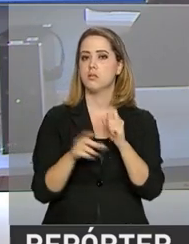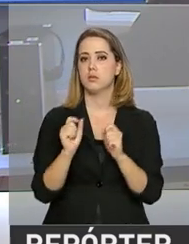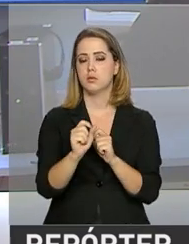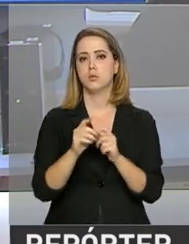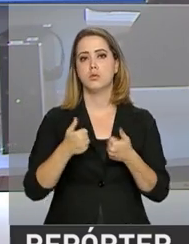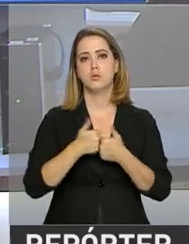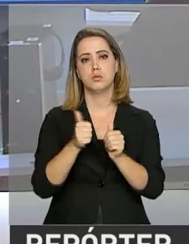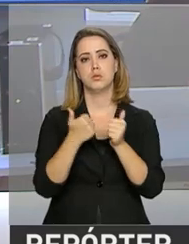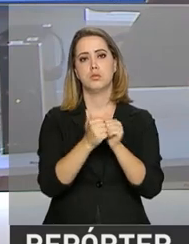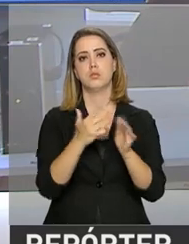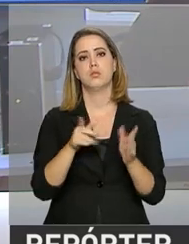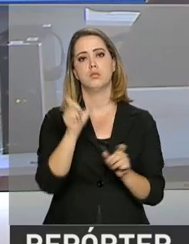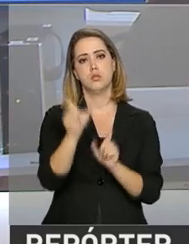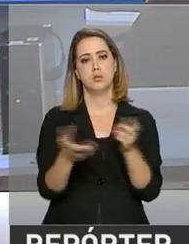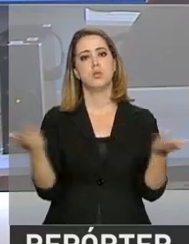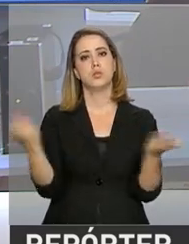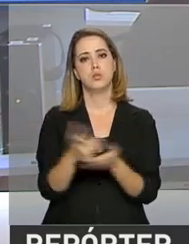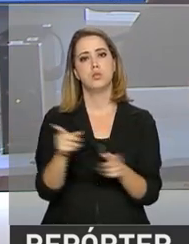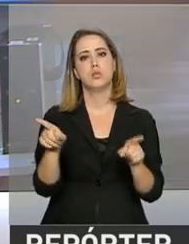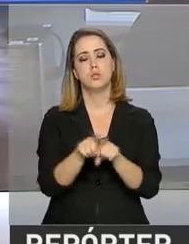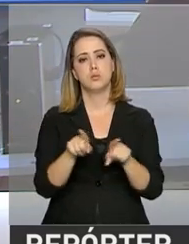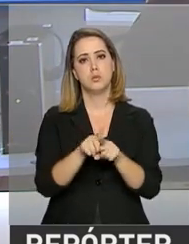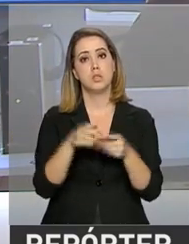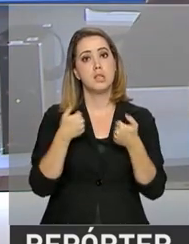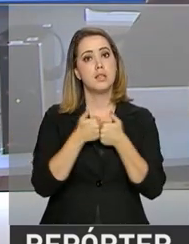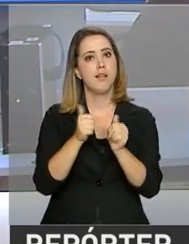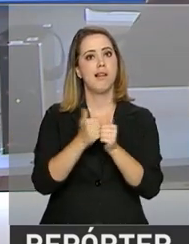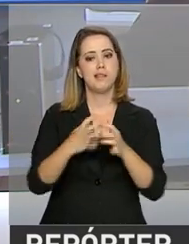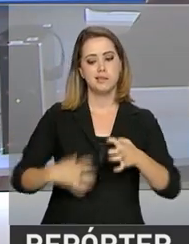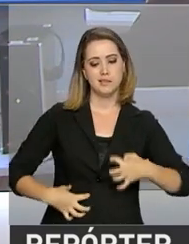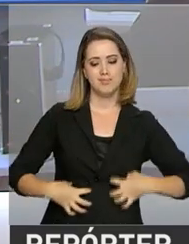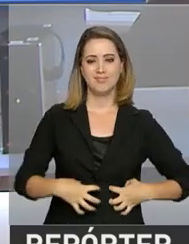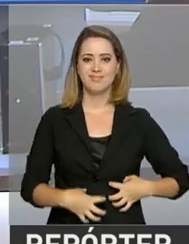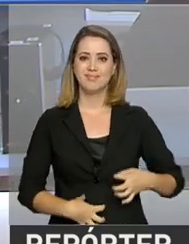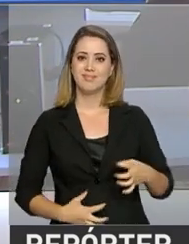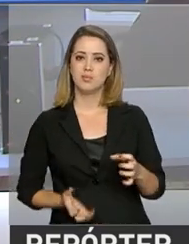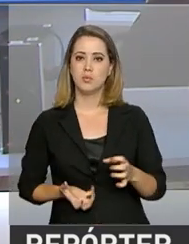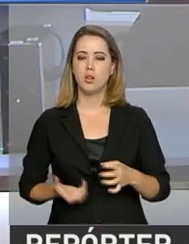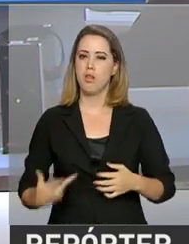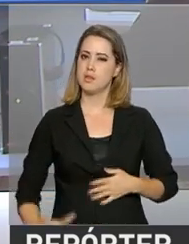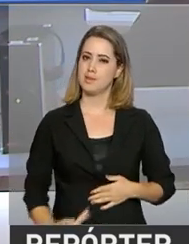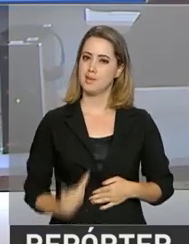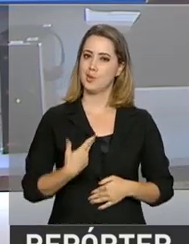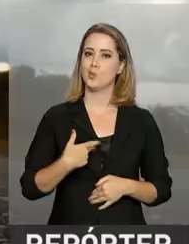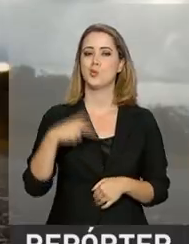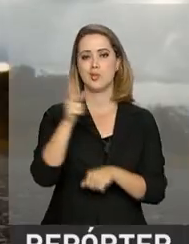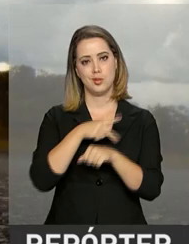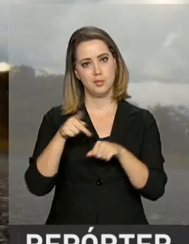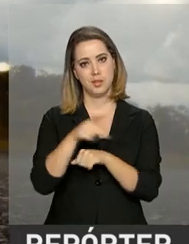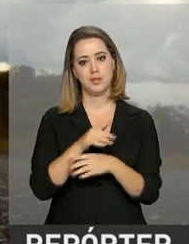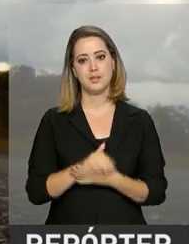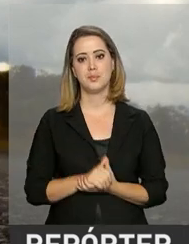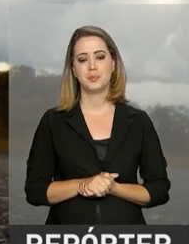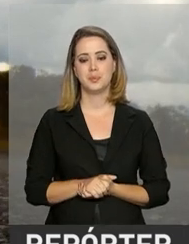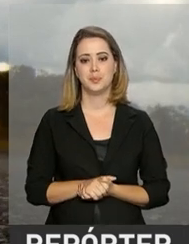vítimas e recentemente passou a atuar também no transporte de órgãos para transplantes no país